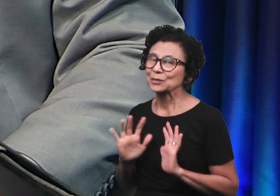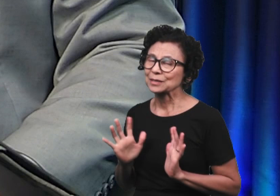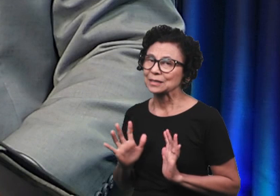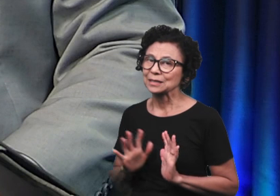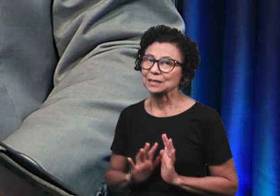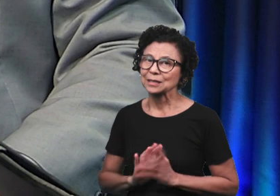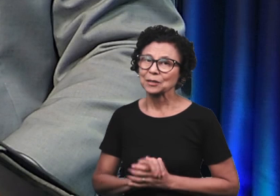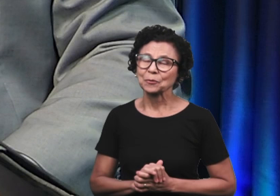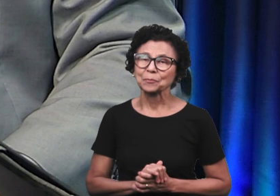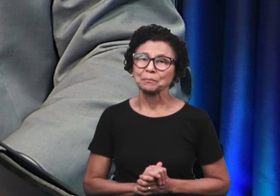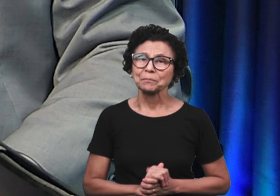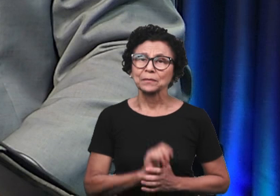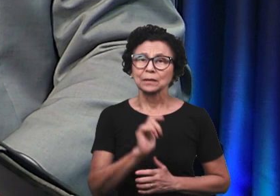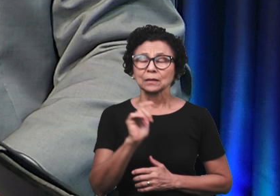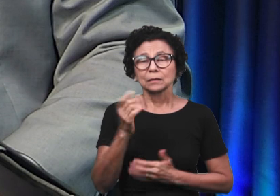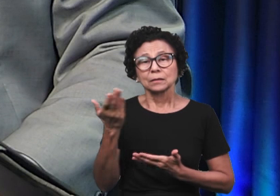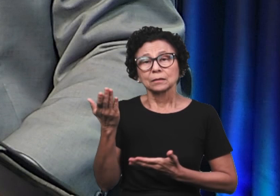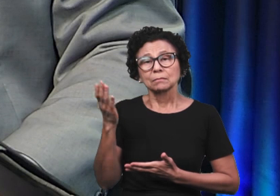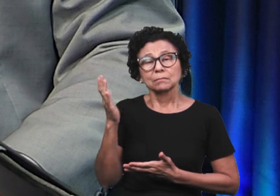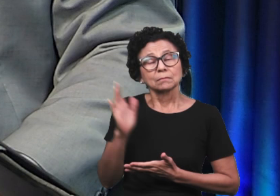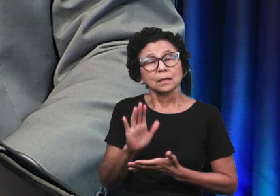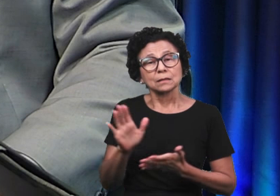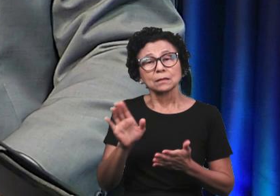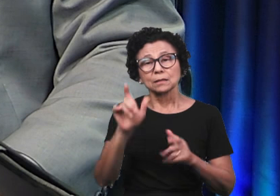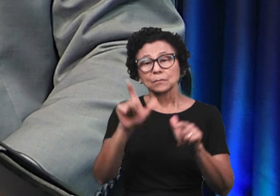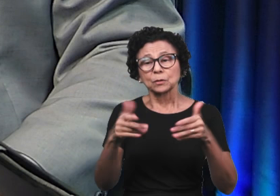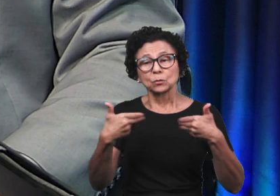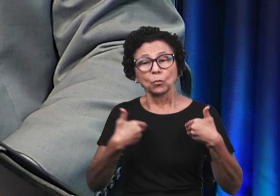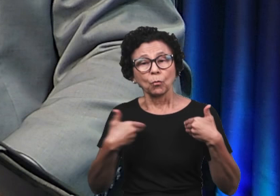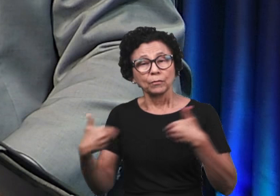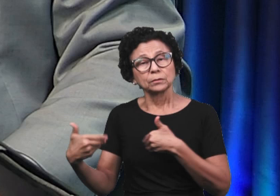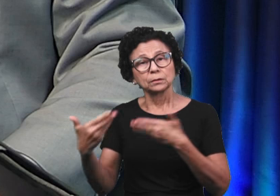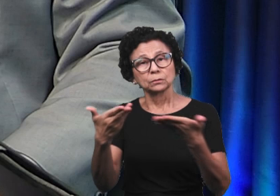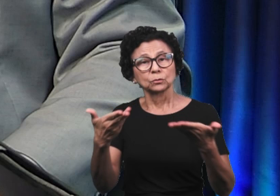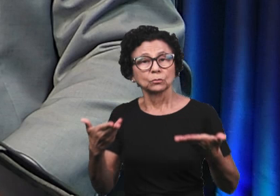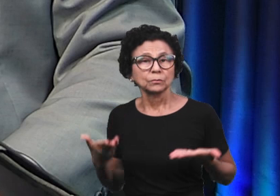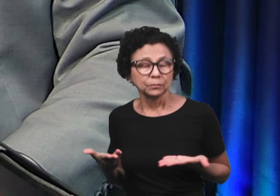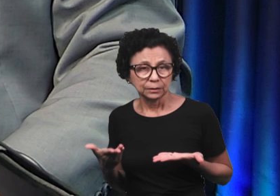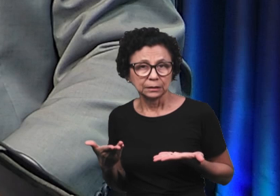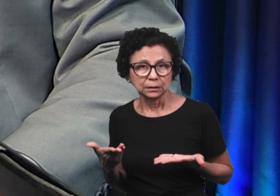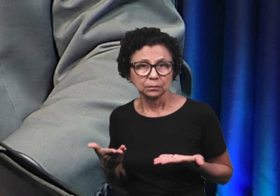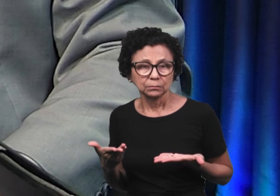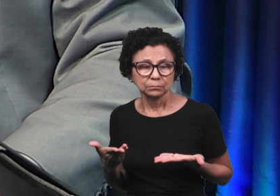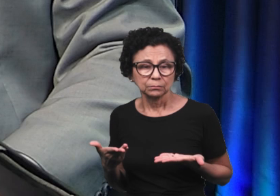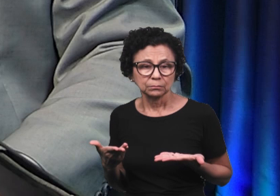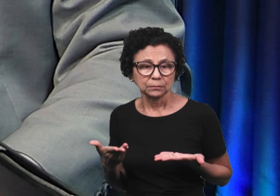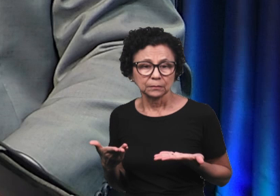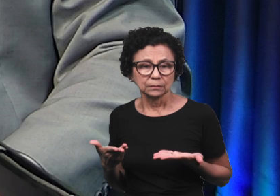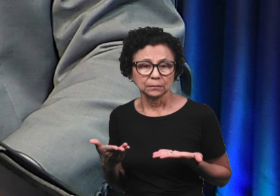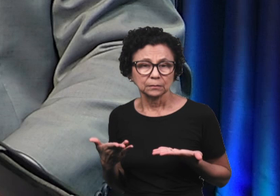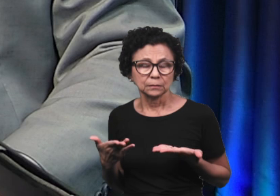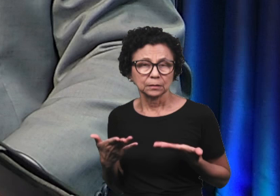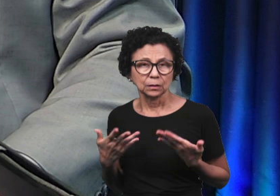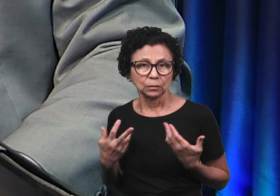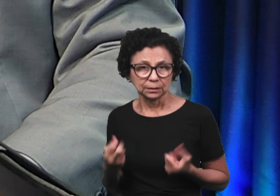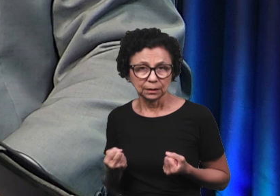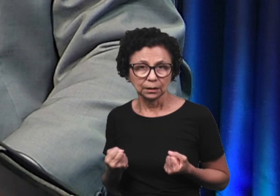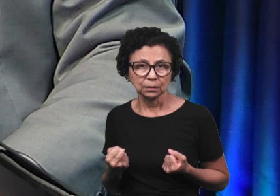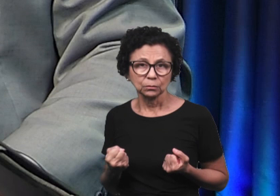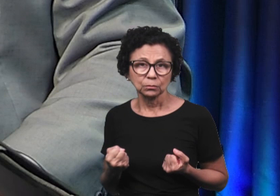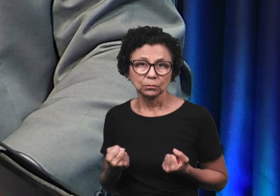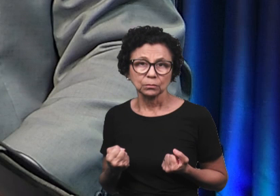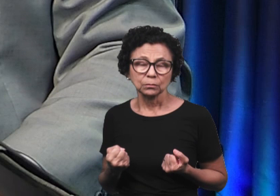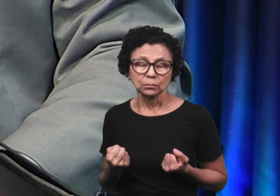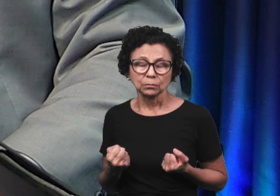chamado das pessoas que nos dão essa convicção, mas o que nos dá a convicção é quando Deus se revela a